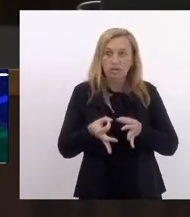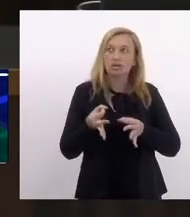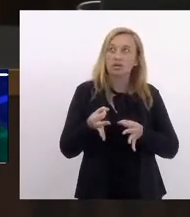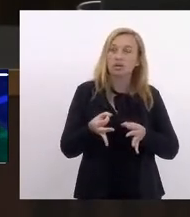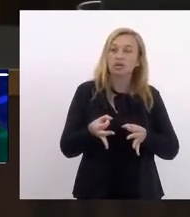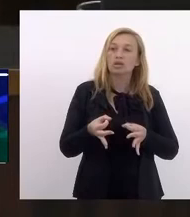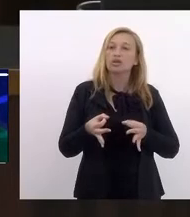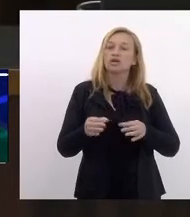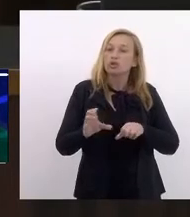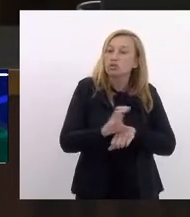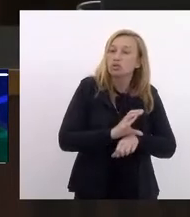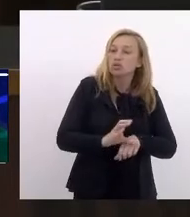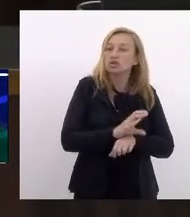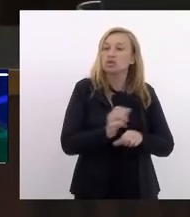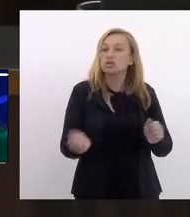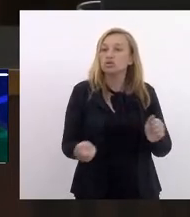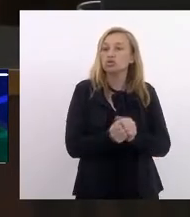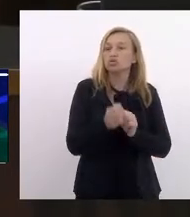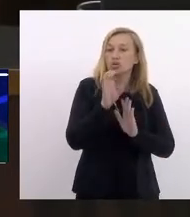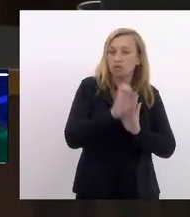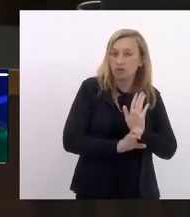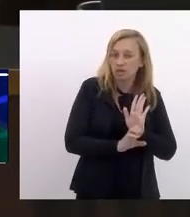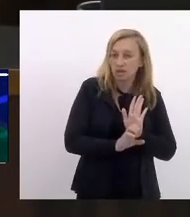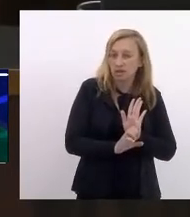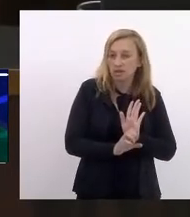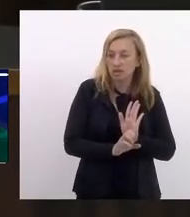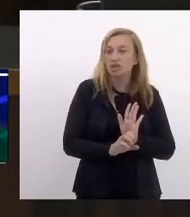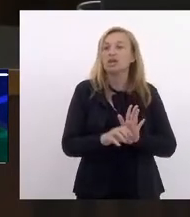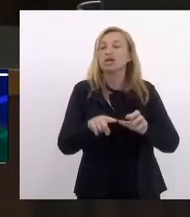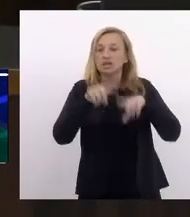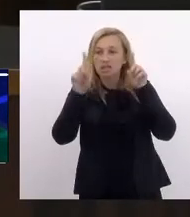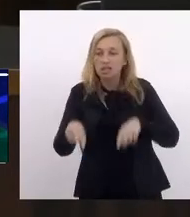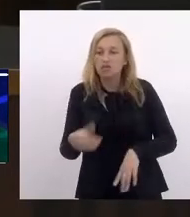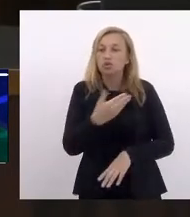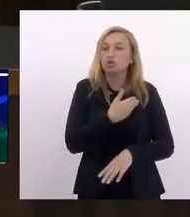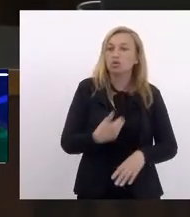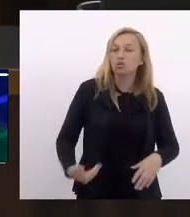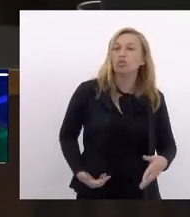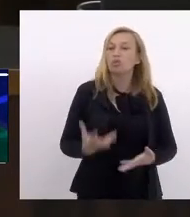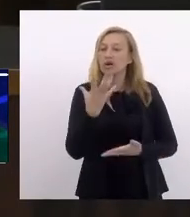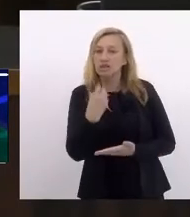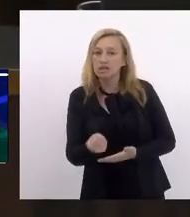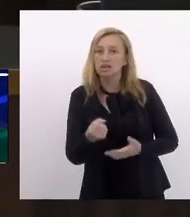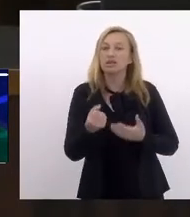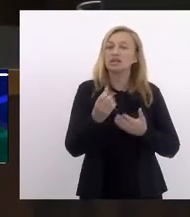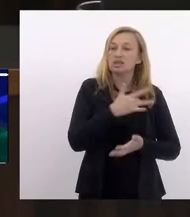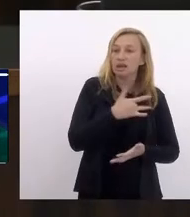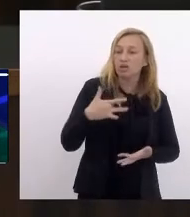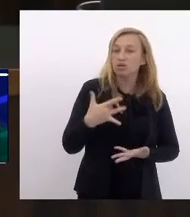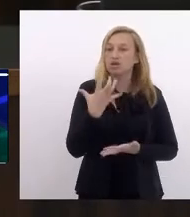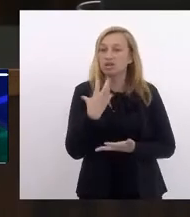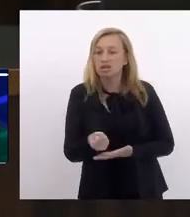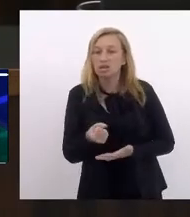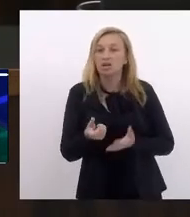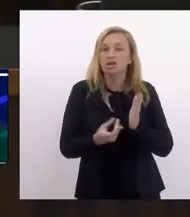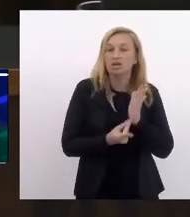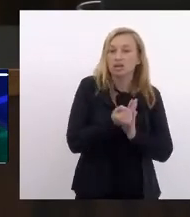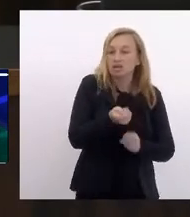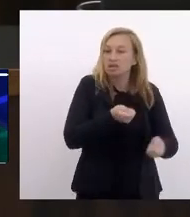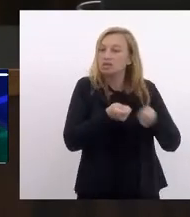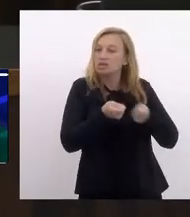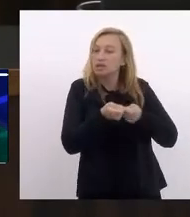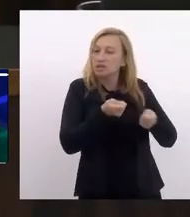Justiça pela constitucionalidade com emenda, de servidores públicos favorável, de saúde favorável, e de orçamento,